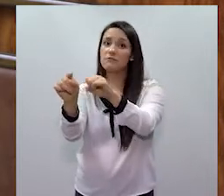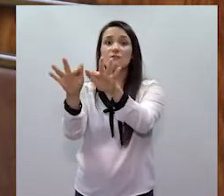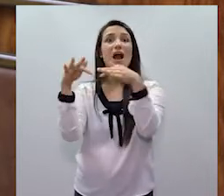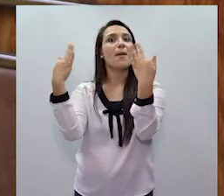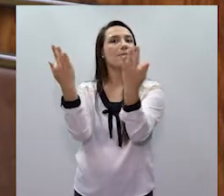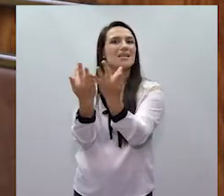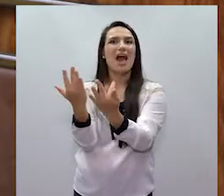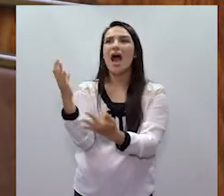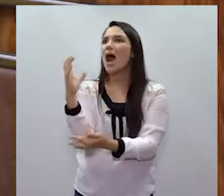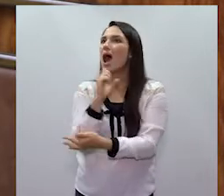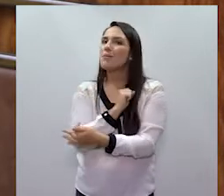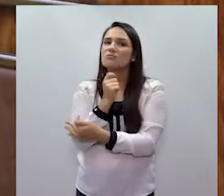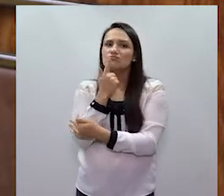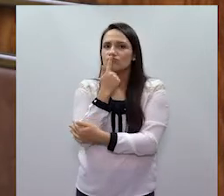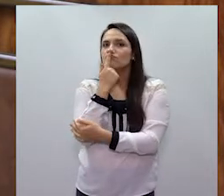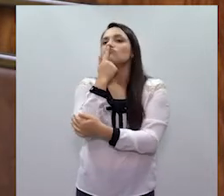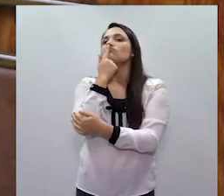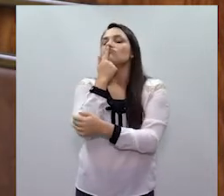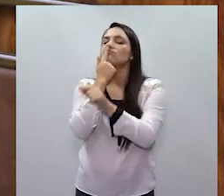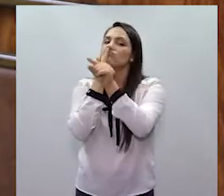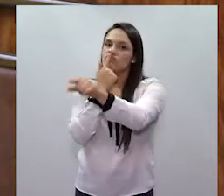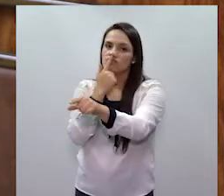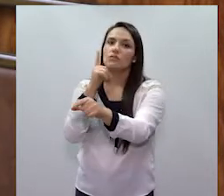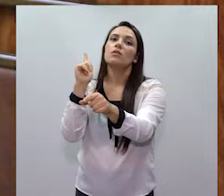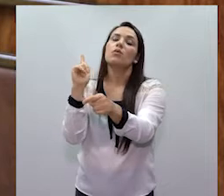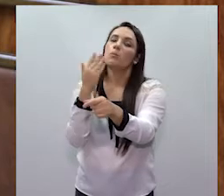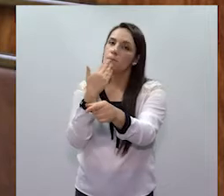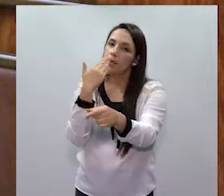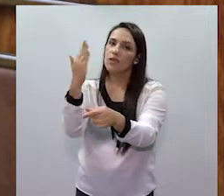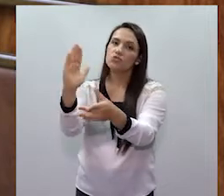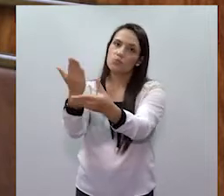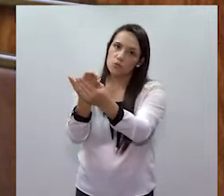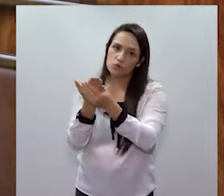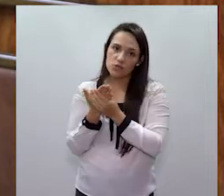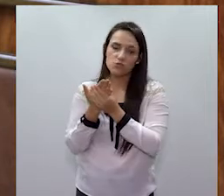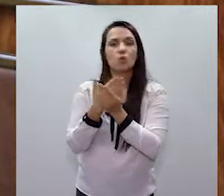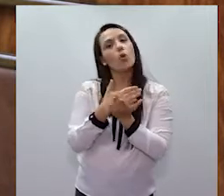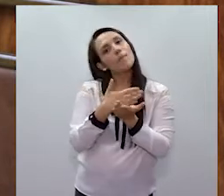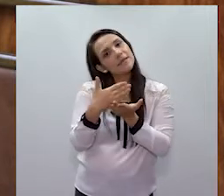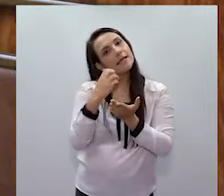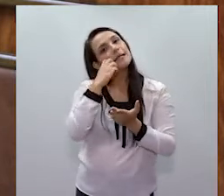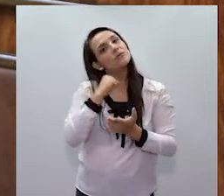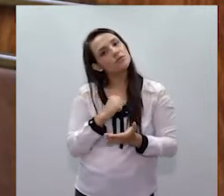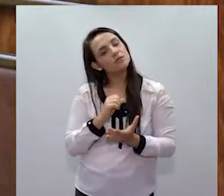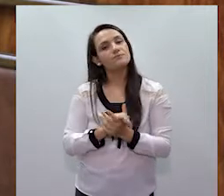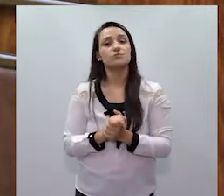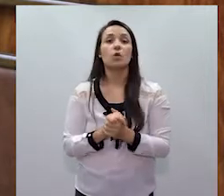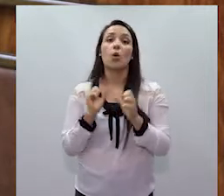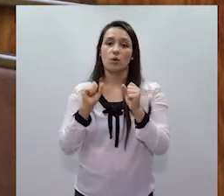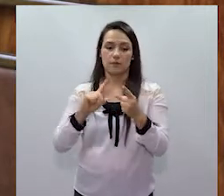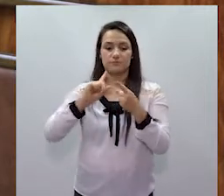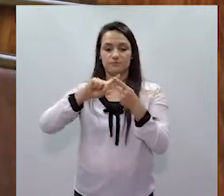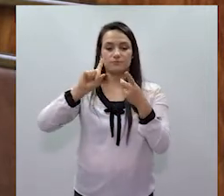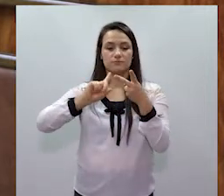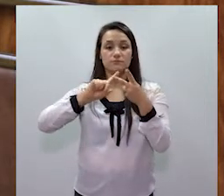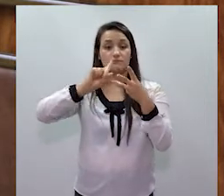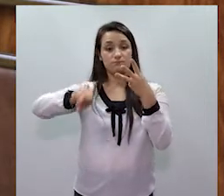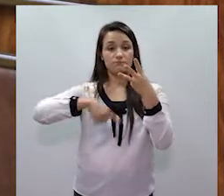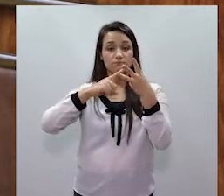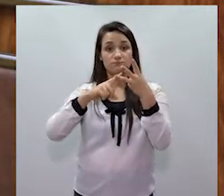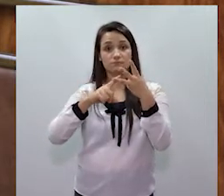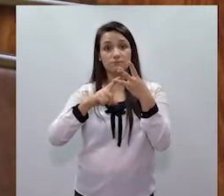um vínculo afetivo que motive um pedido de adoção. E em terceiro lugar, nós temos uma